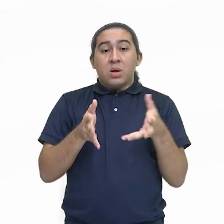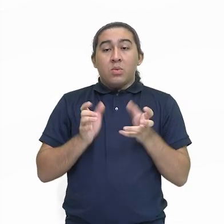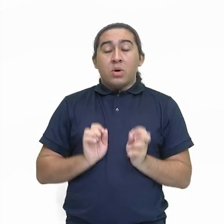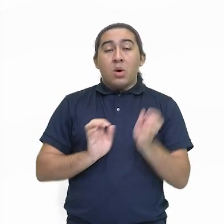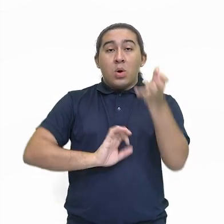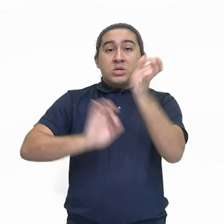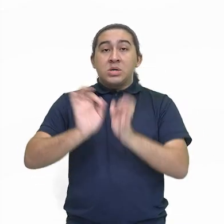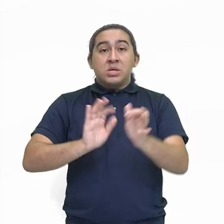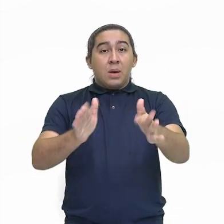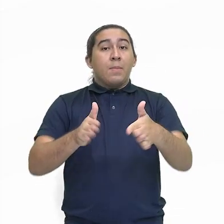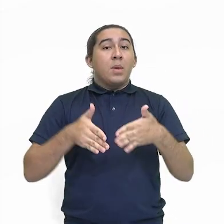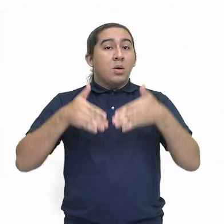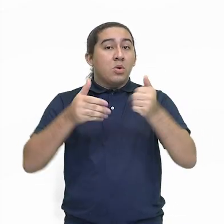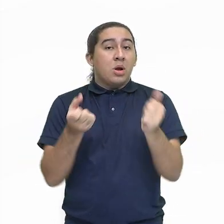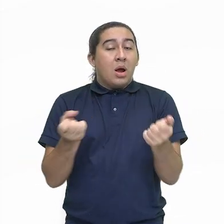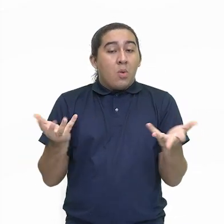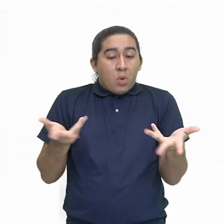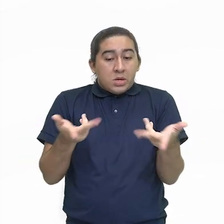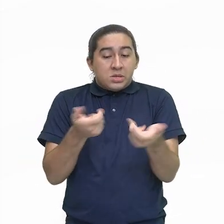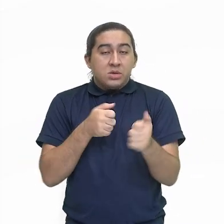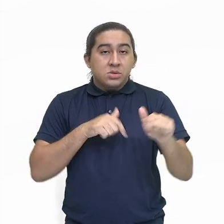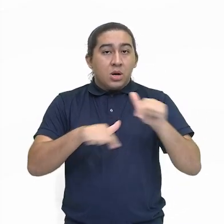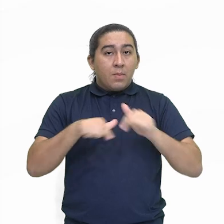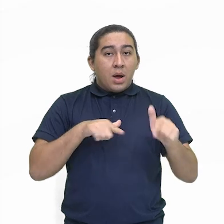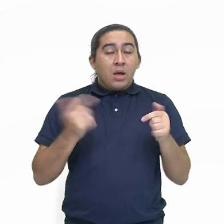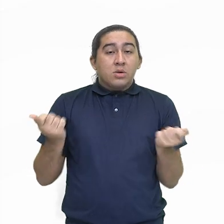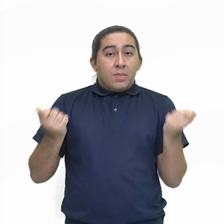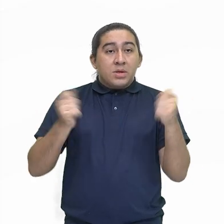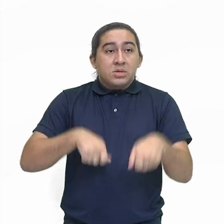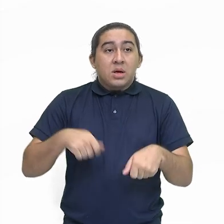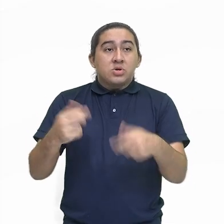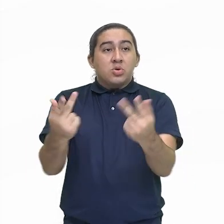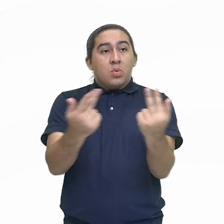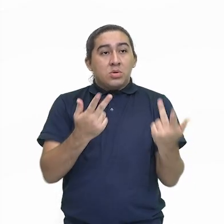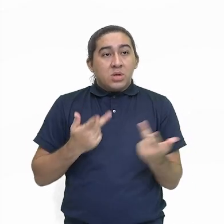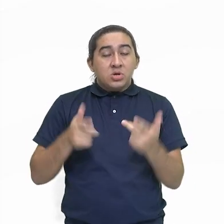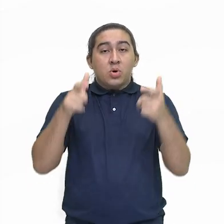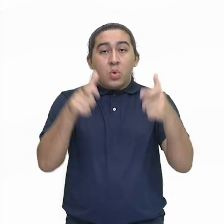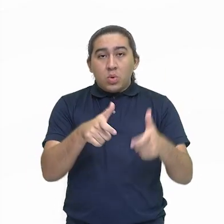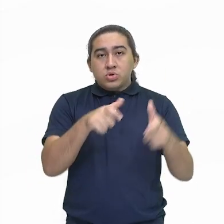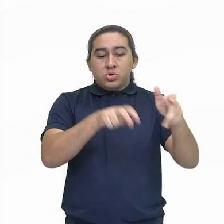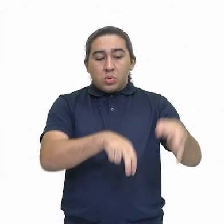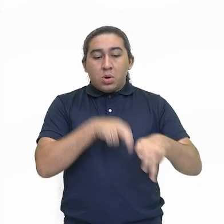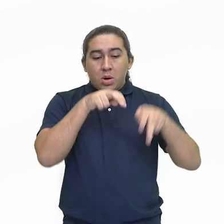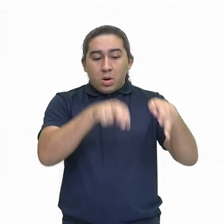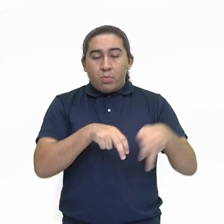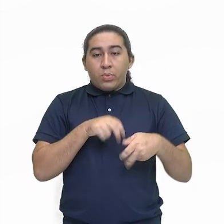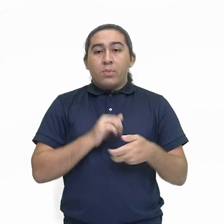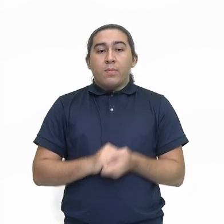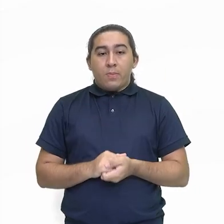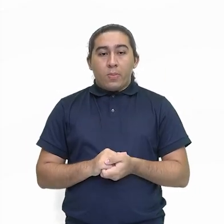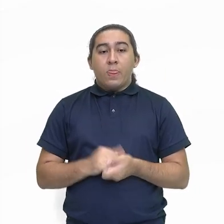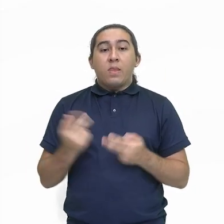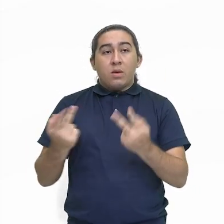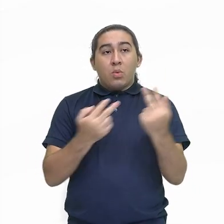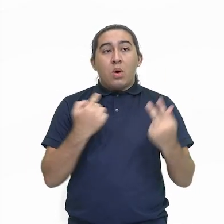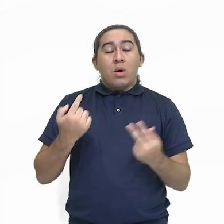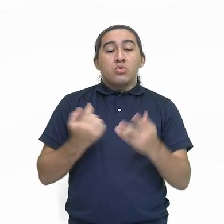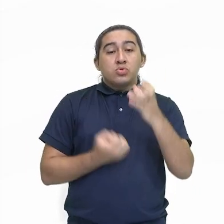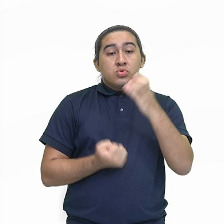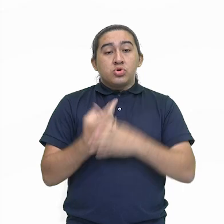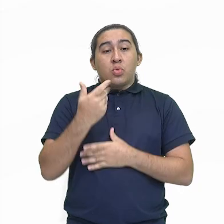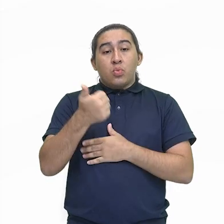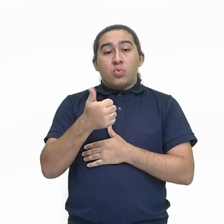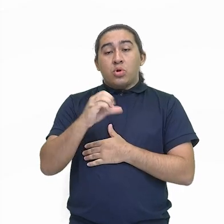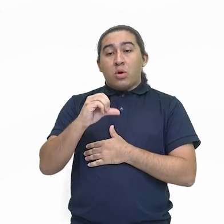organizar, melhorar a qualidade de trabalho, de condições de igualdade no campo. Como a gente vai ver, surgiram lá em 1984, na próxima